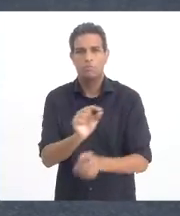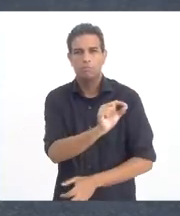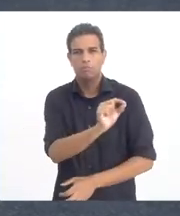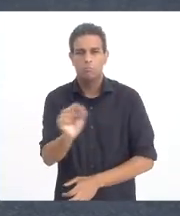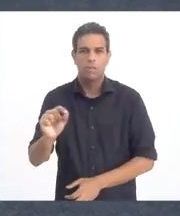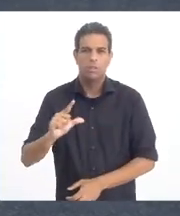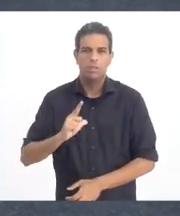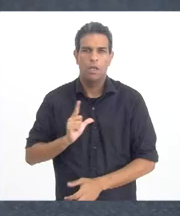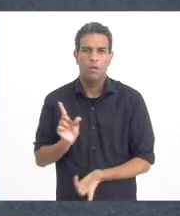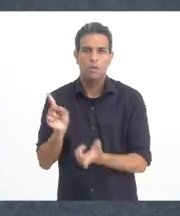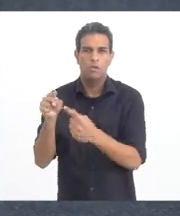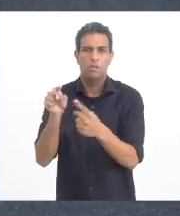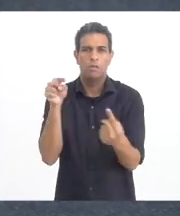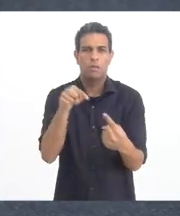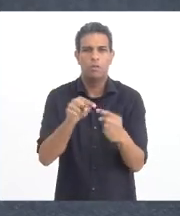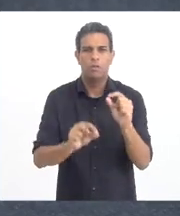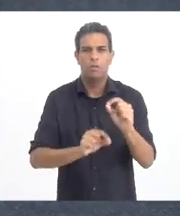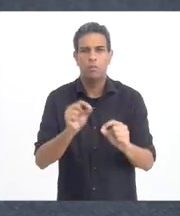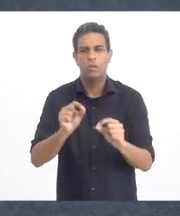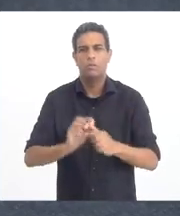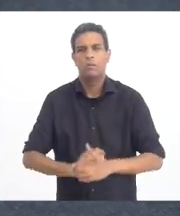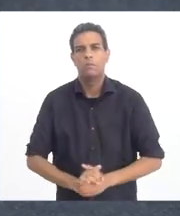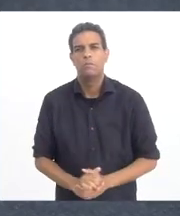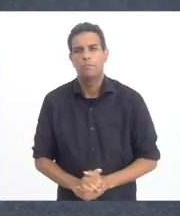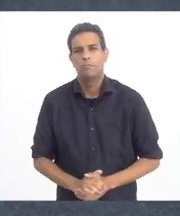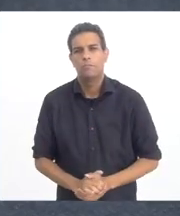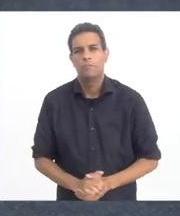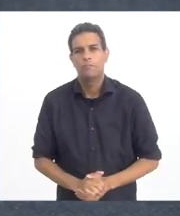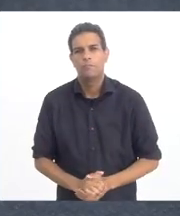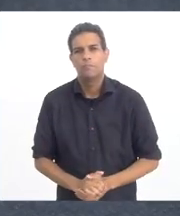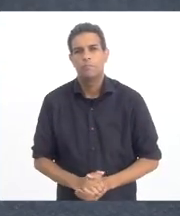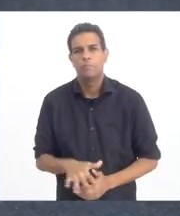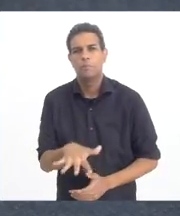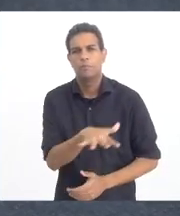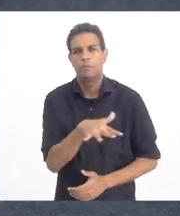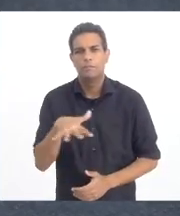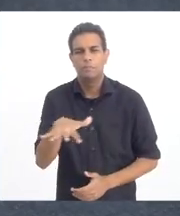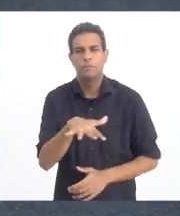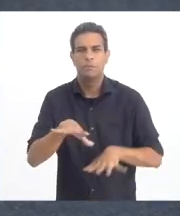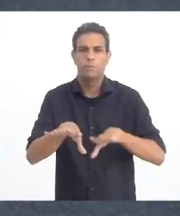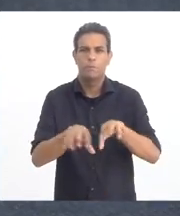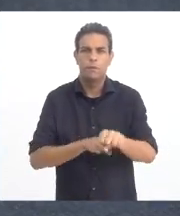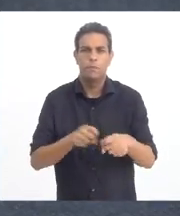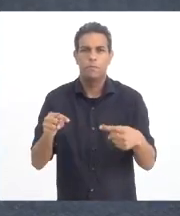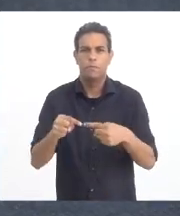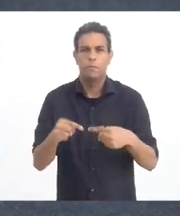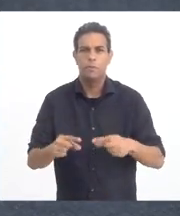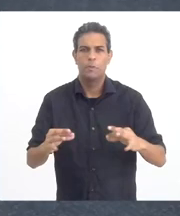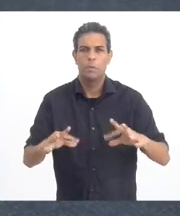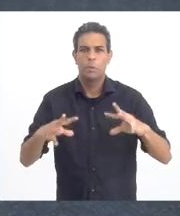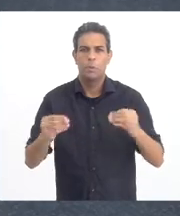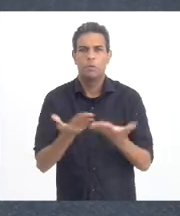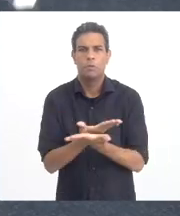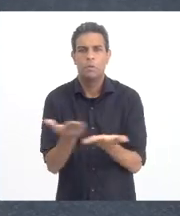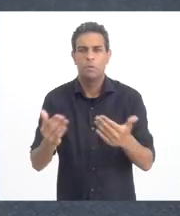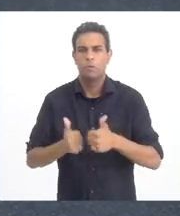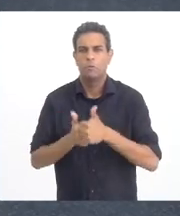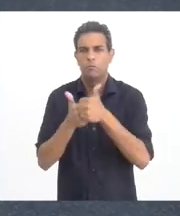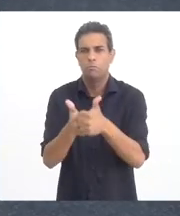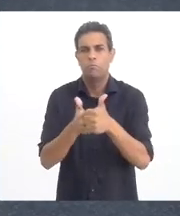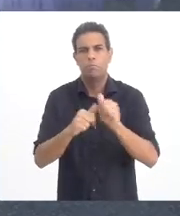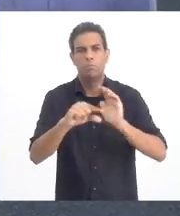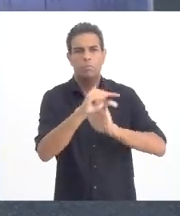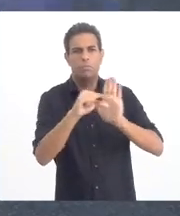que haver um conselho executivo formado por todo o segmento